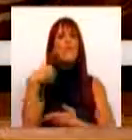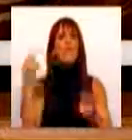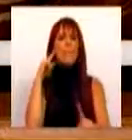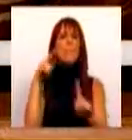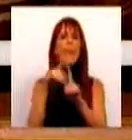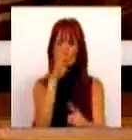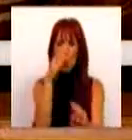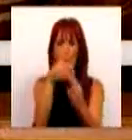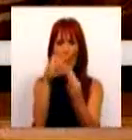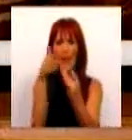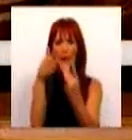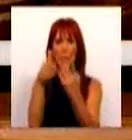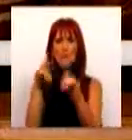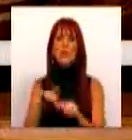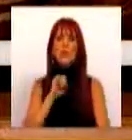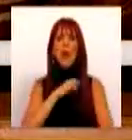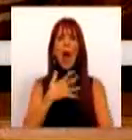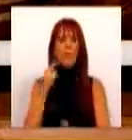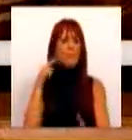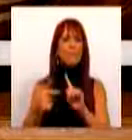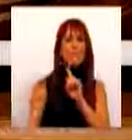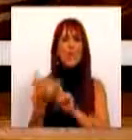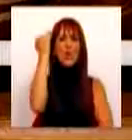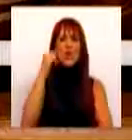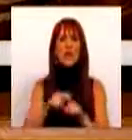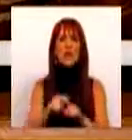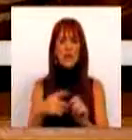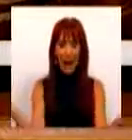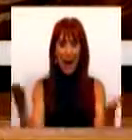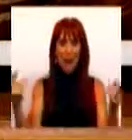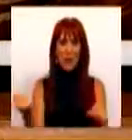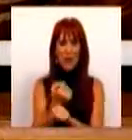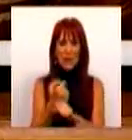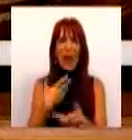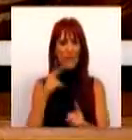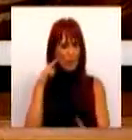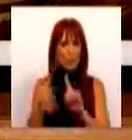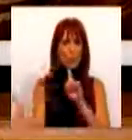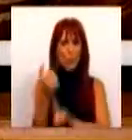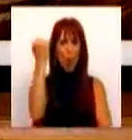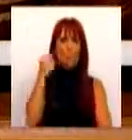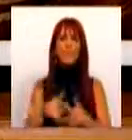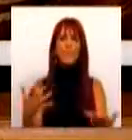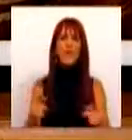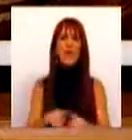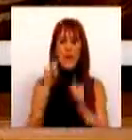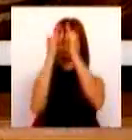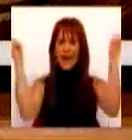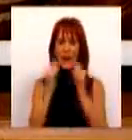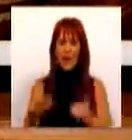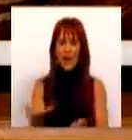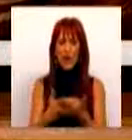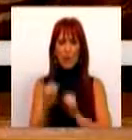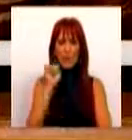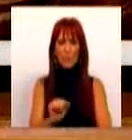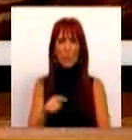metas concretas que pretendemos alcançar e dinâmicas que queremos atingir. A internacionalização da